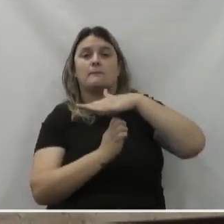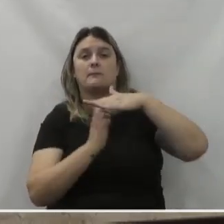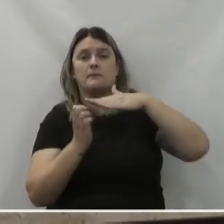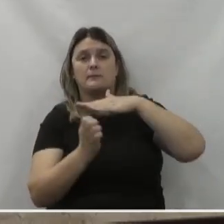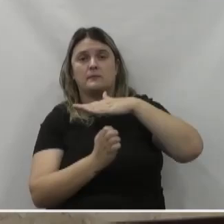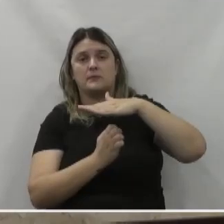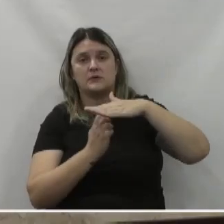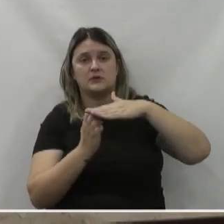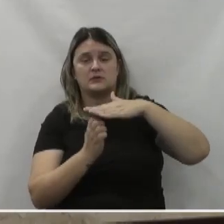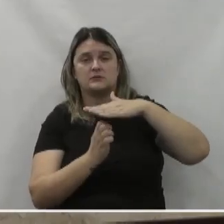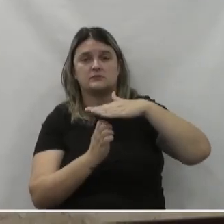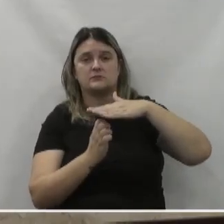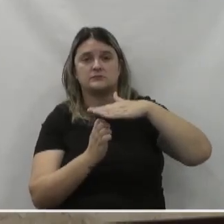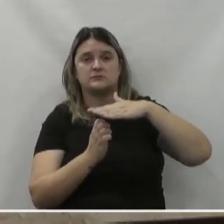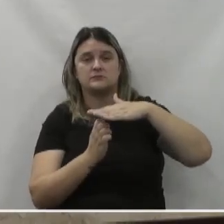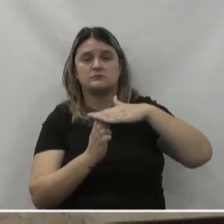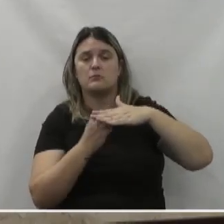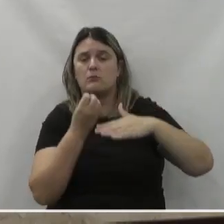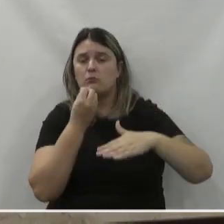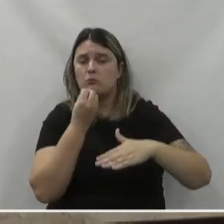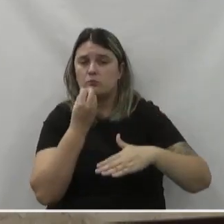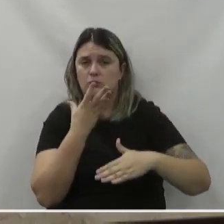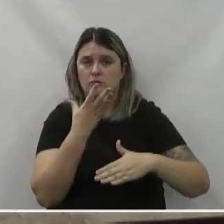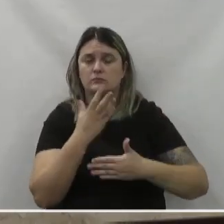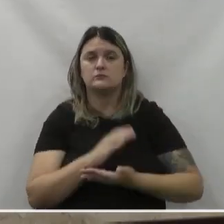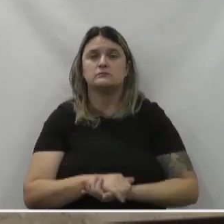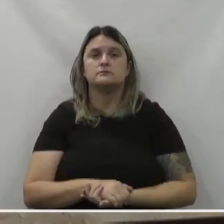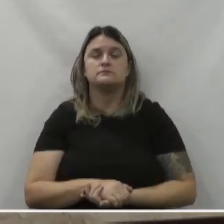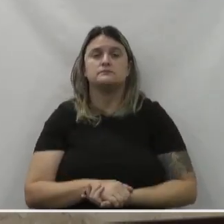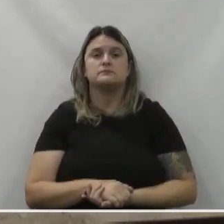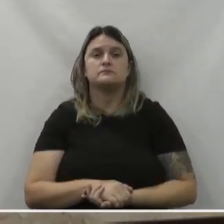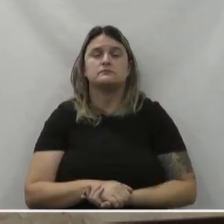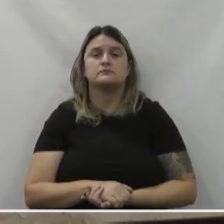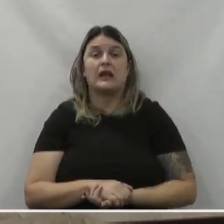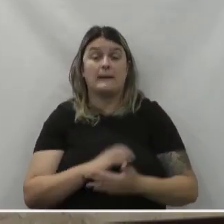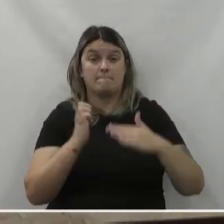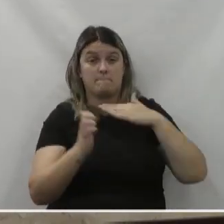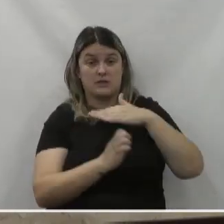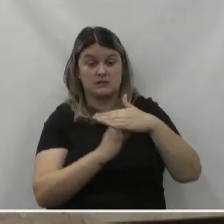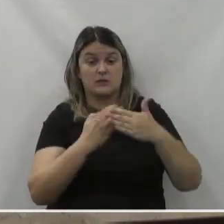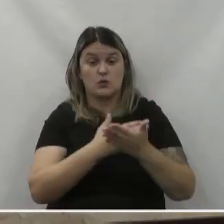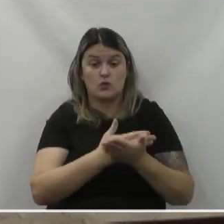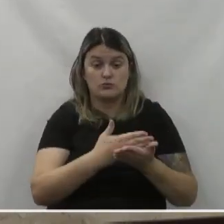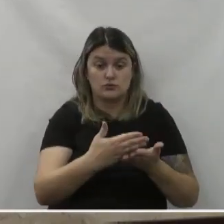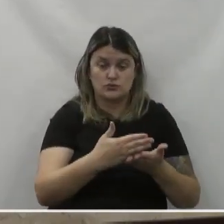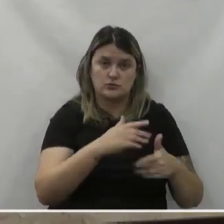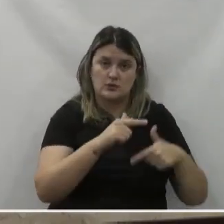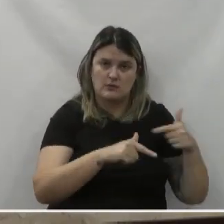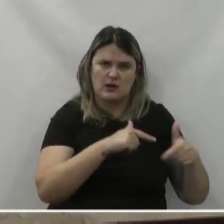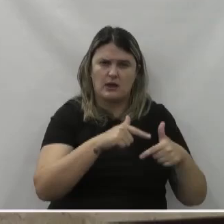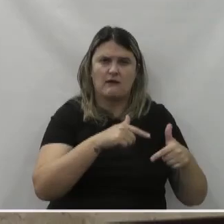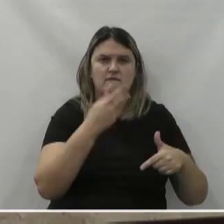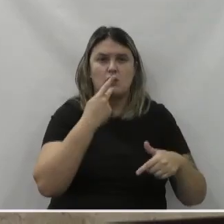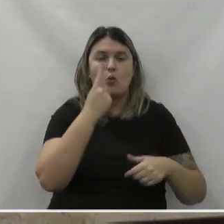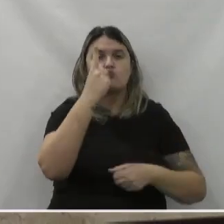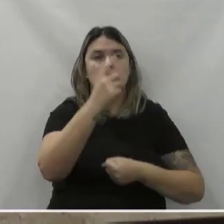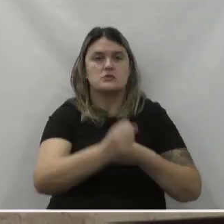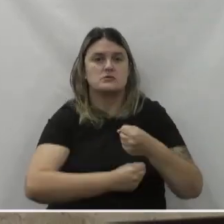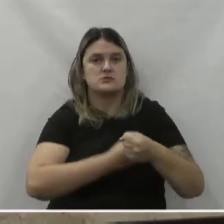empresa muito boa aqui. Ela pegou o serviço, deu um prazo ali de 12 meses.